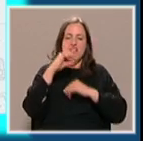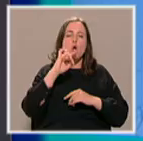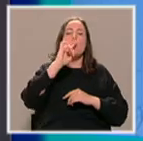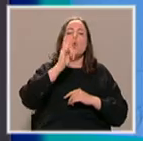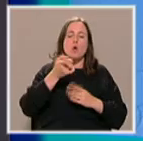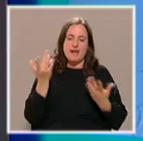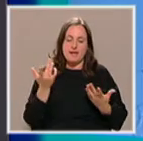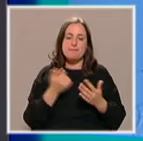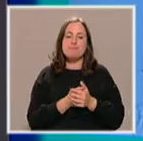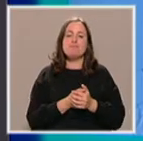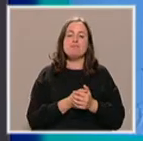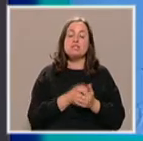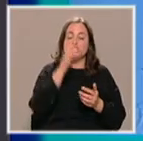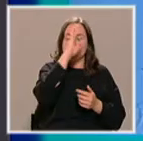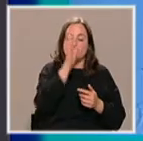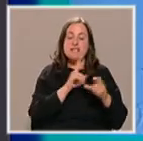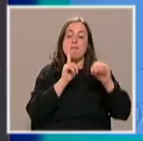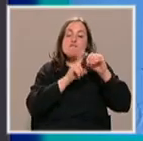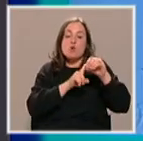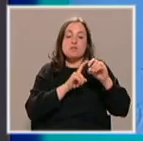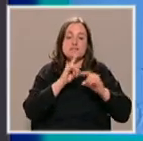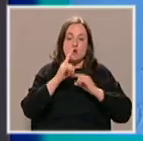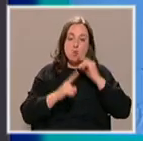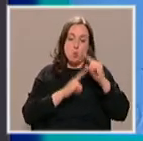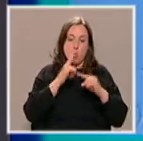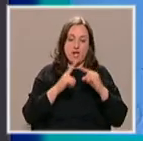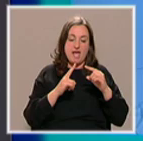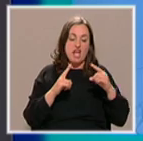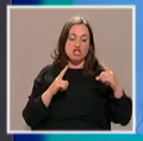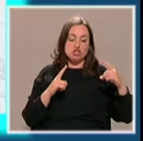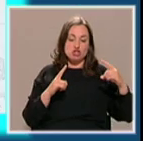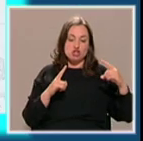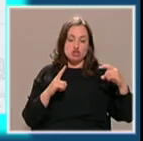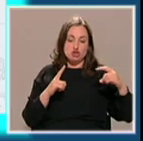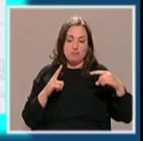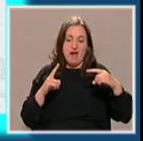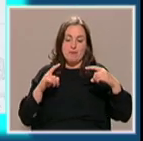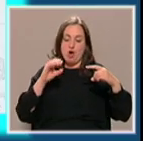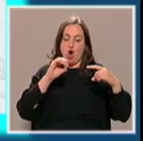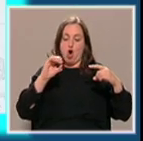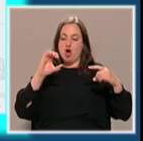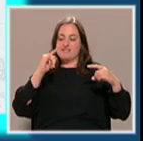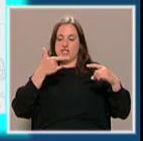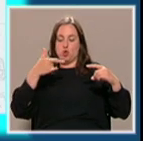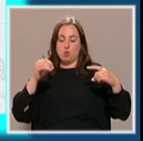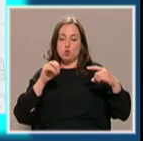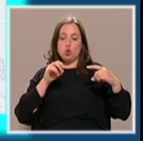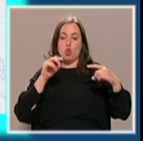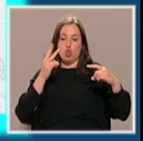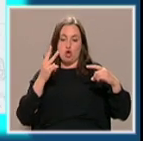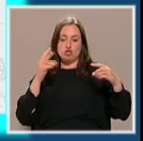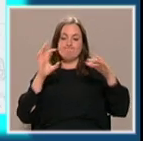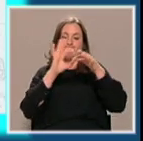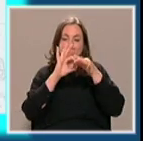que a fecundação consiste na união do espermatozoide e do oócito 2.